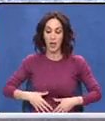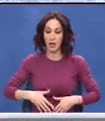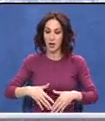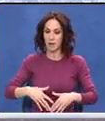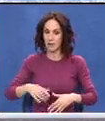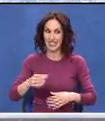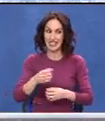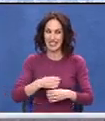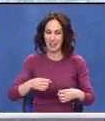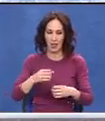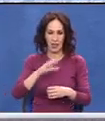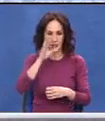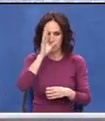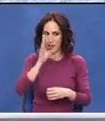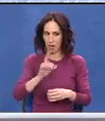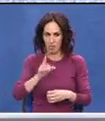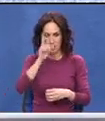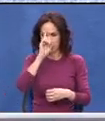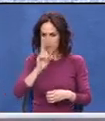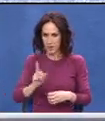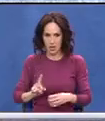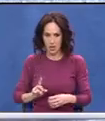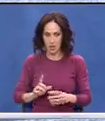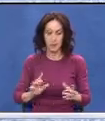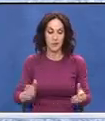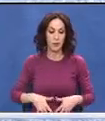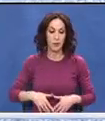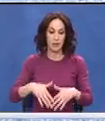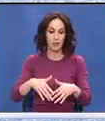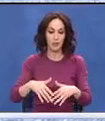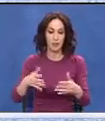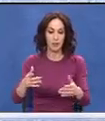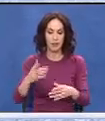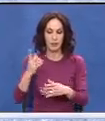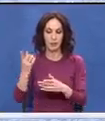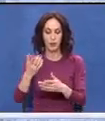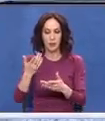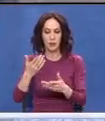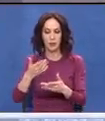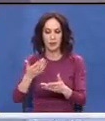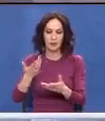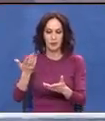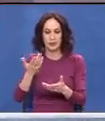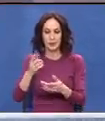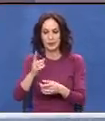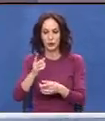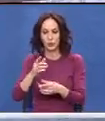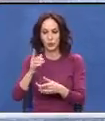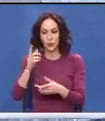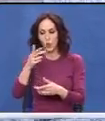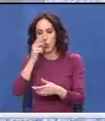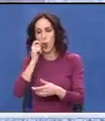e também ao que tudo indica uma gravidez chan de acordo com uma relação amorosa que